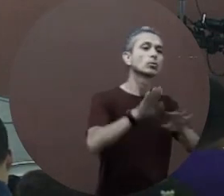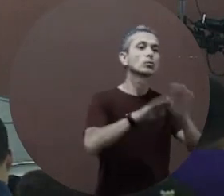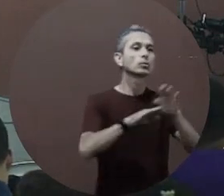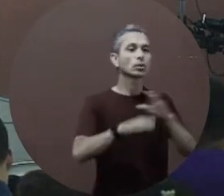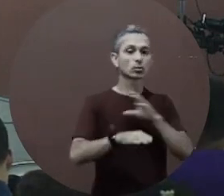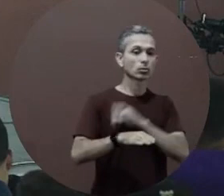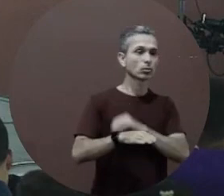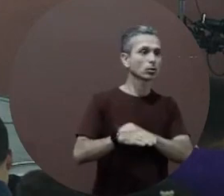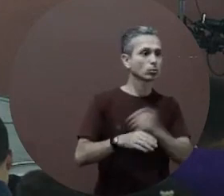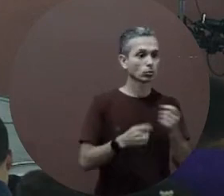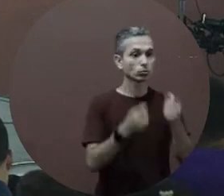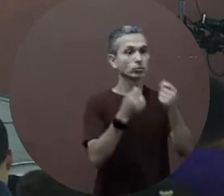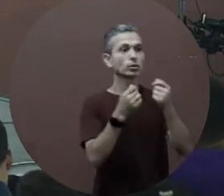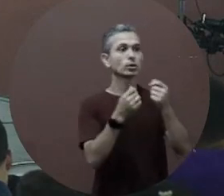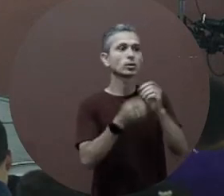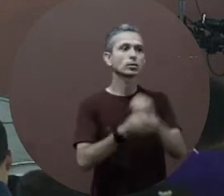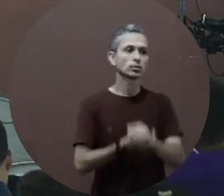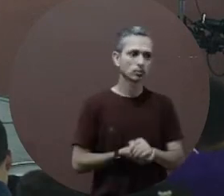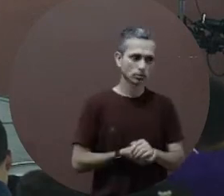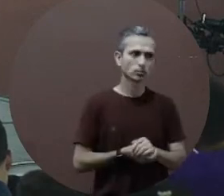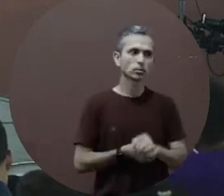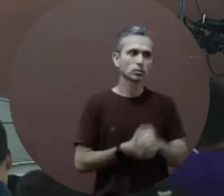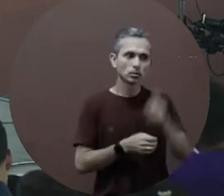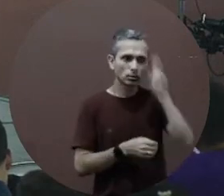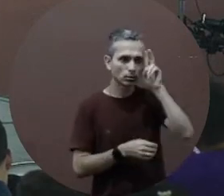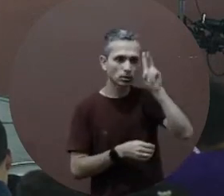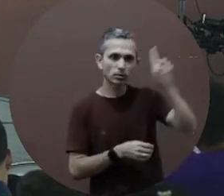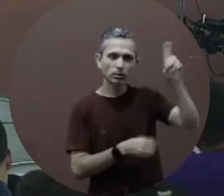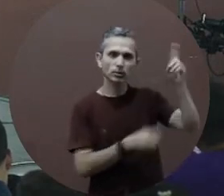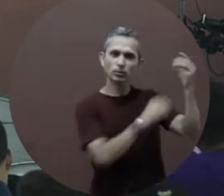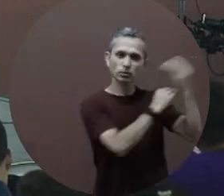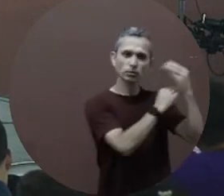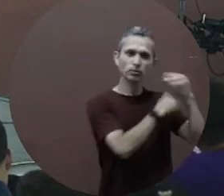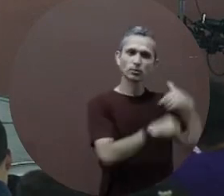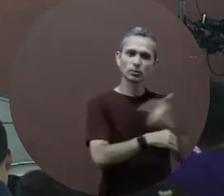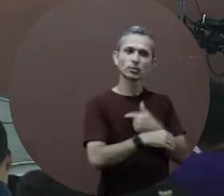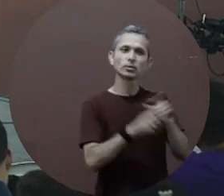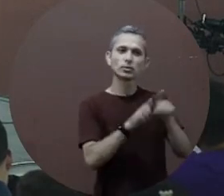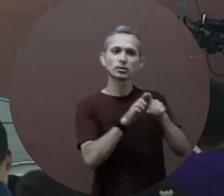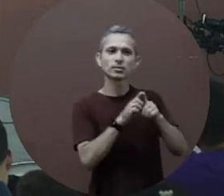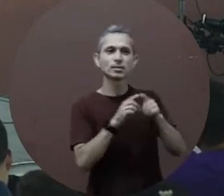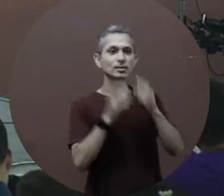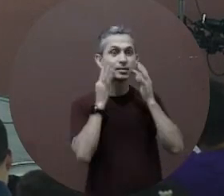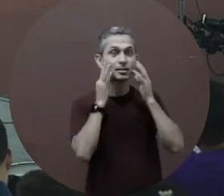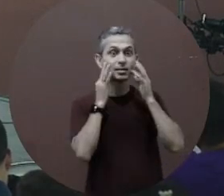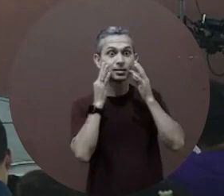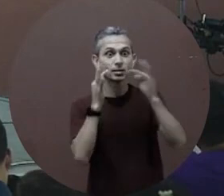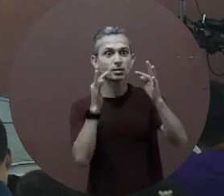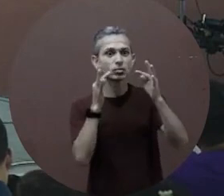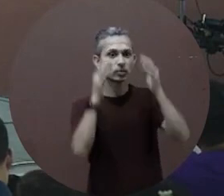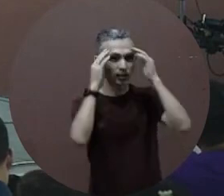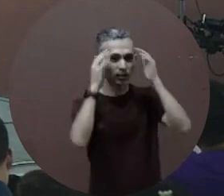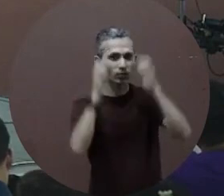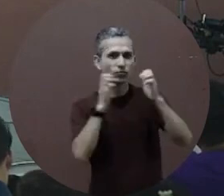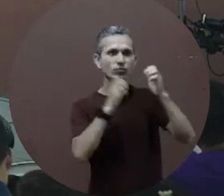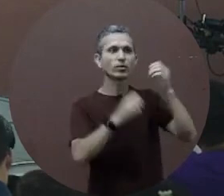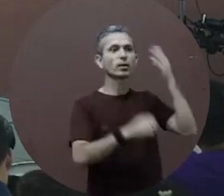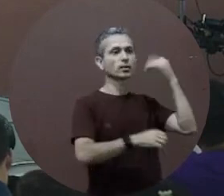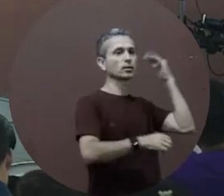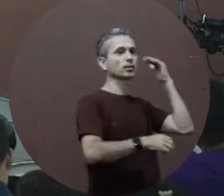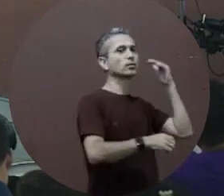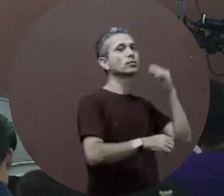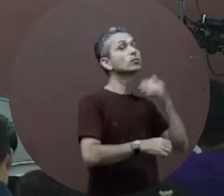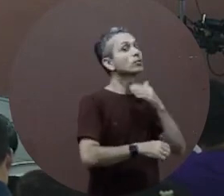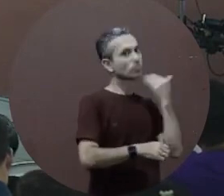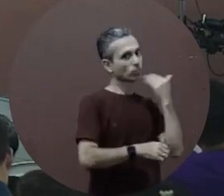Deus cuida de nós. Lembre do testemunho dos líderes antigos que morreram testemunhando fé. Cuidado com as heresias.